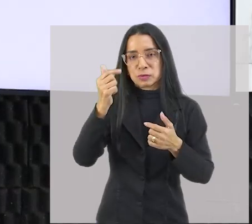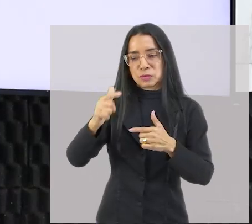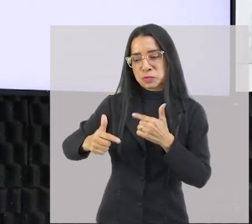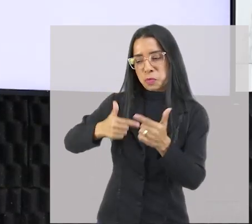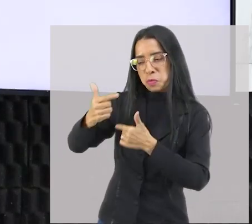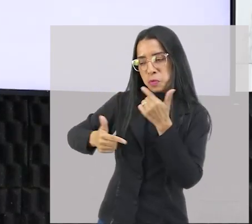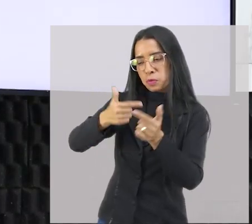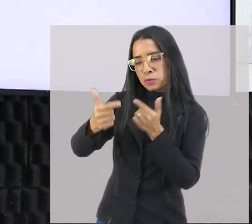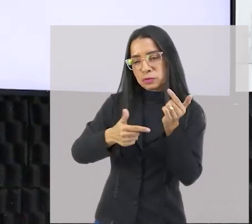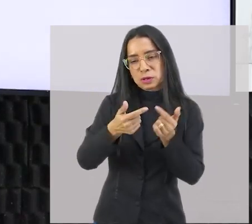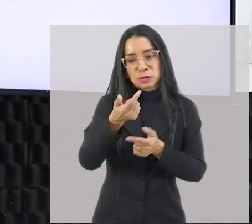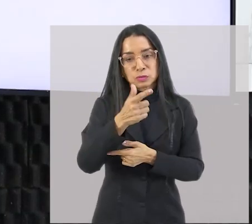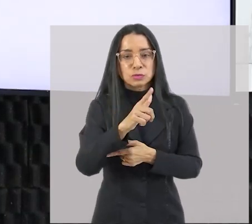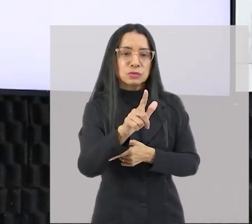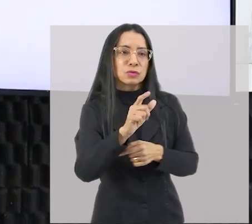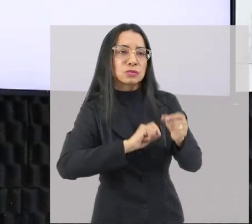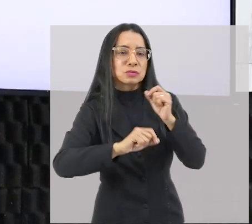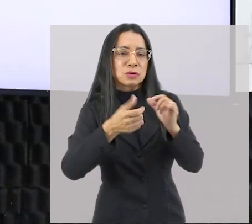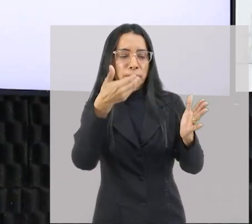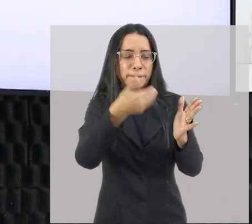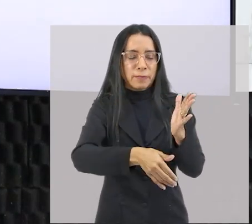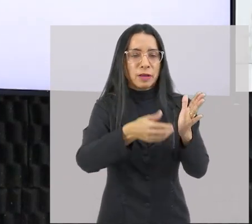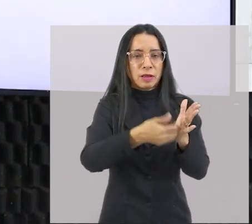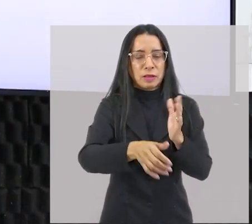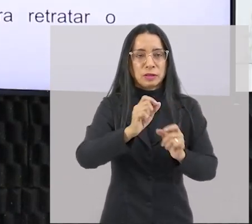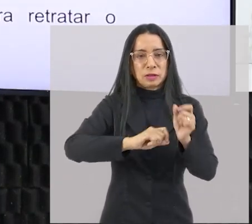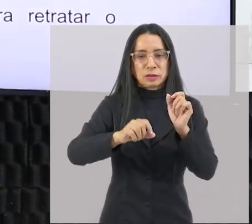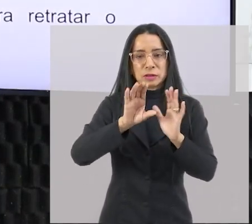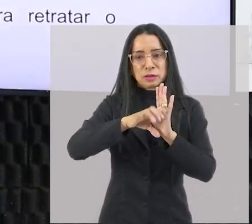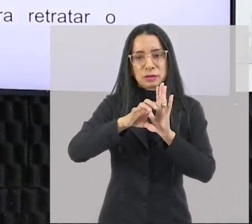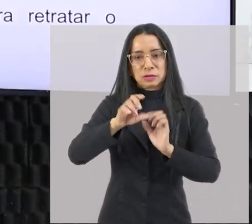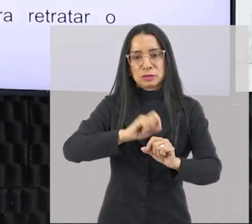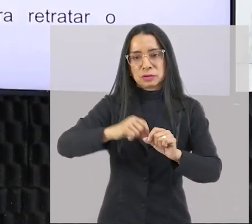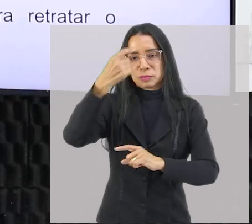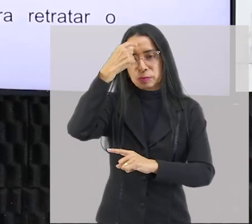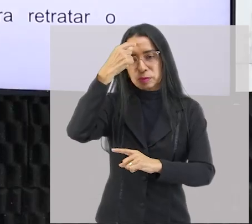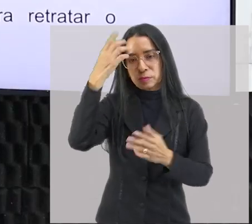lutando, o resto todo mundo está se lascando junto. Esse é o conceito